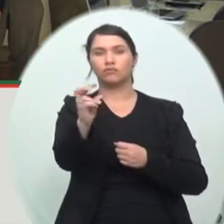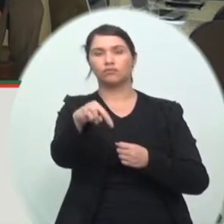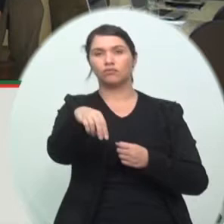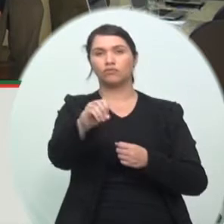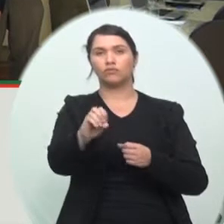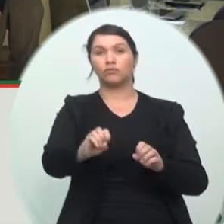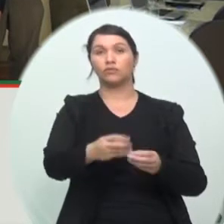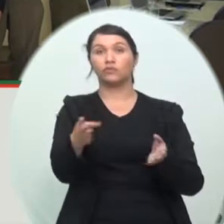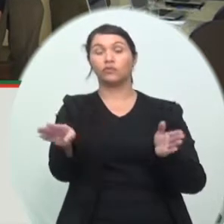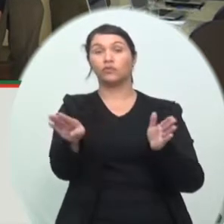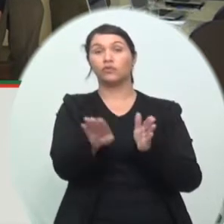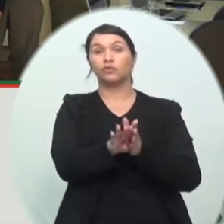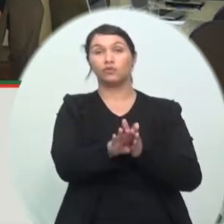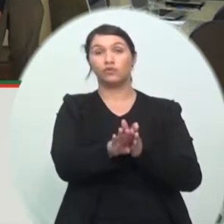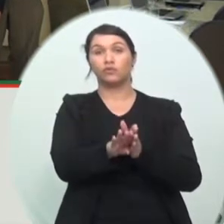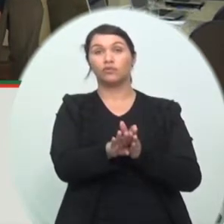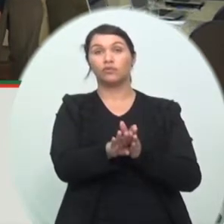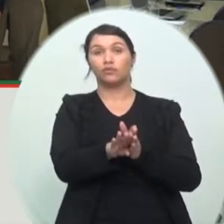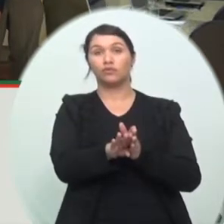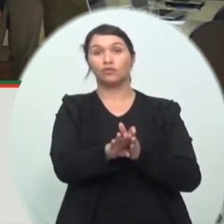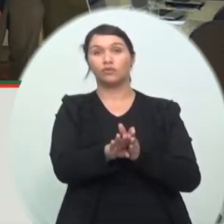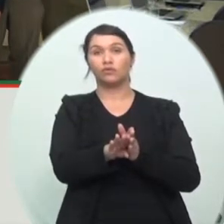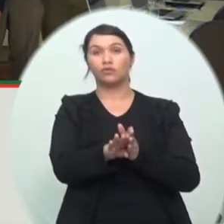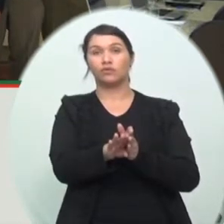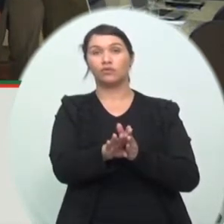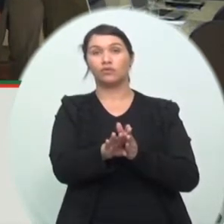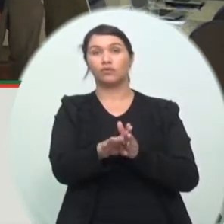o carnaval, eu fui representar a PM num